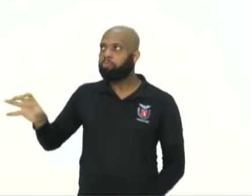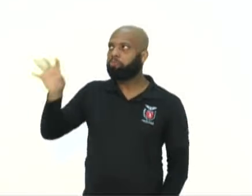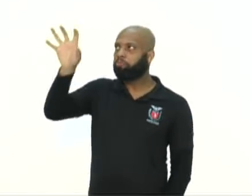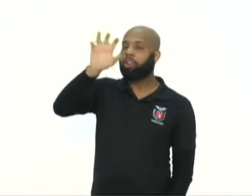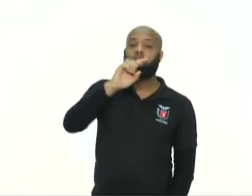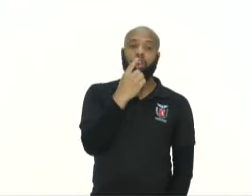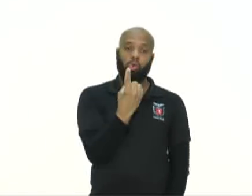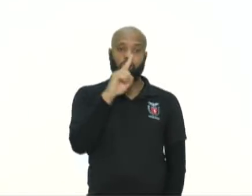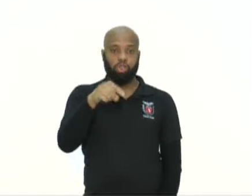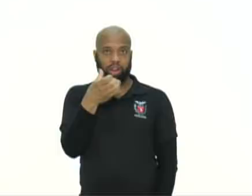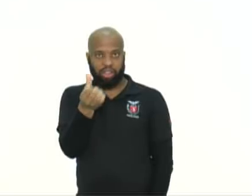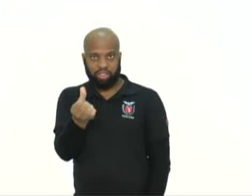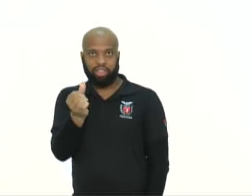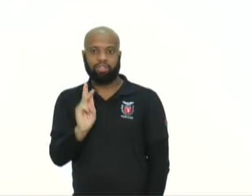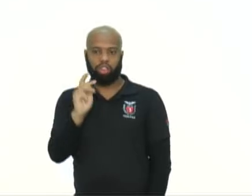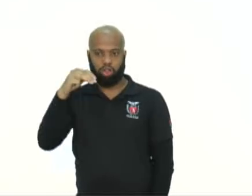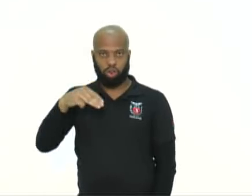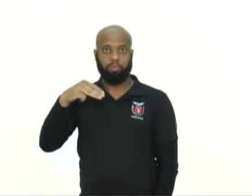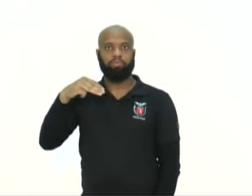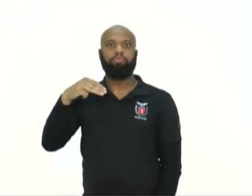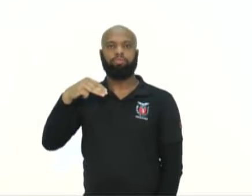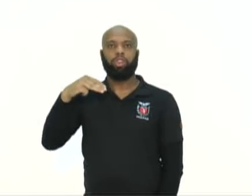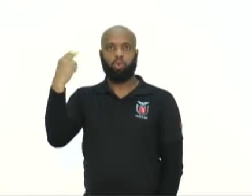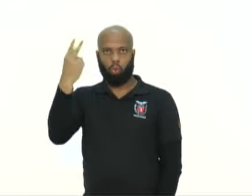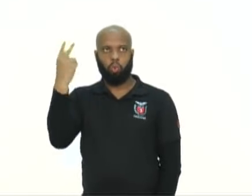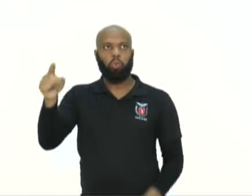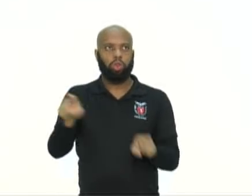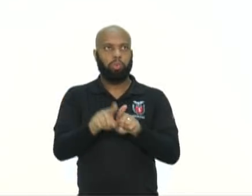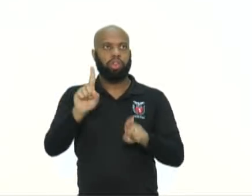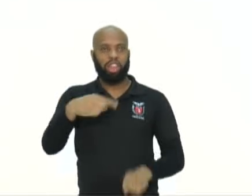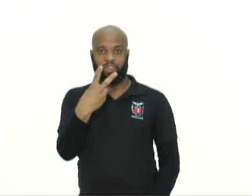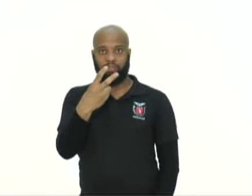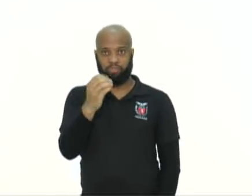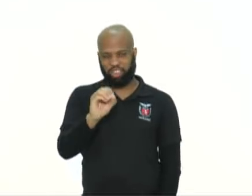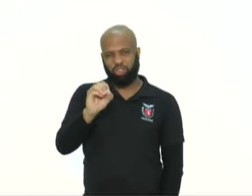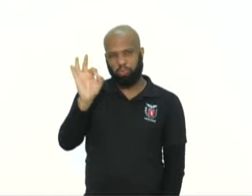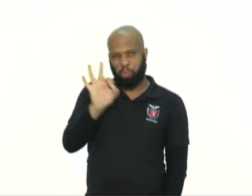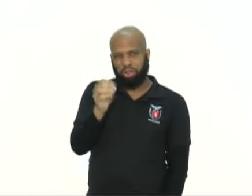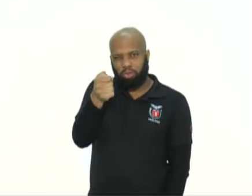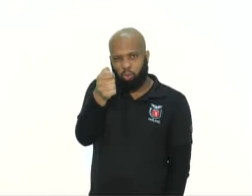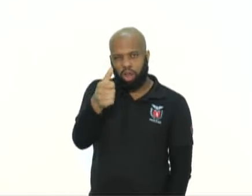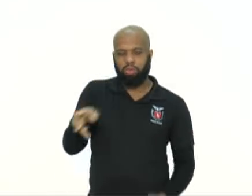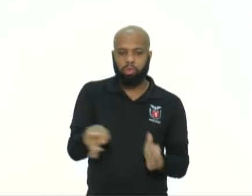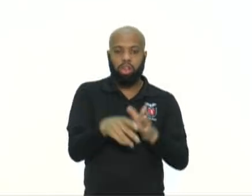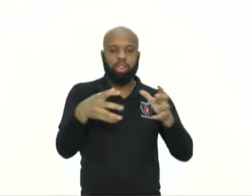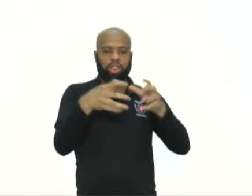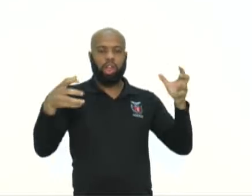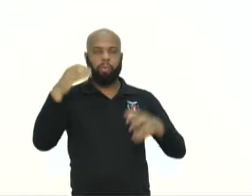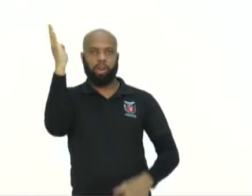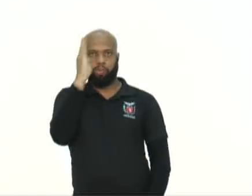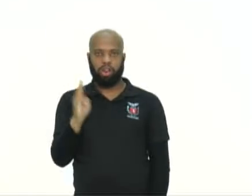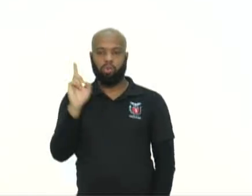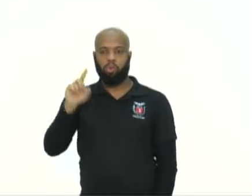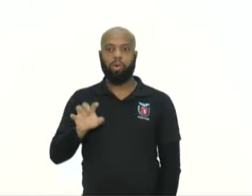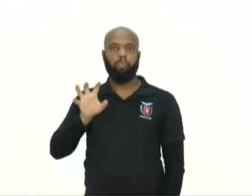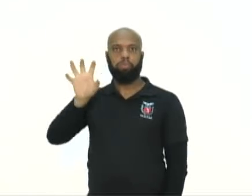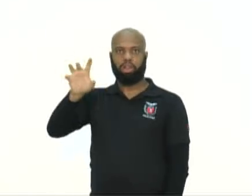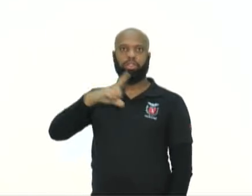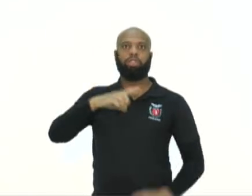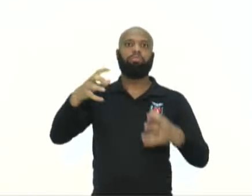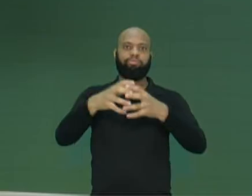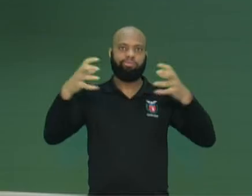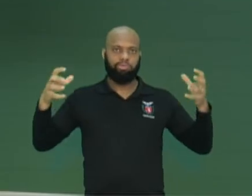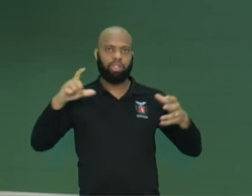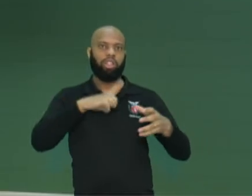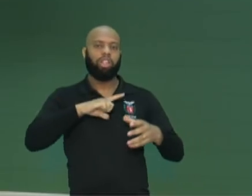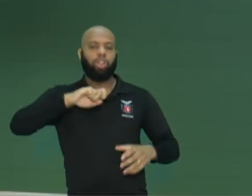de 1,6 milhão de quilômetros quadrados, representa quase 20% ali do tamanho do Brasil. É uma região